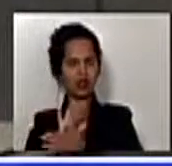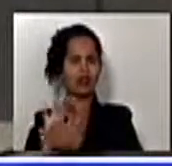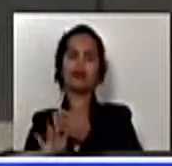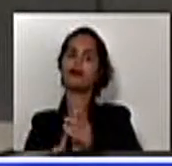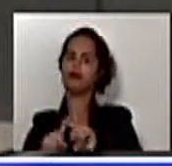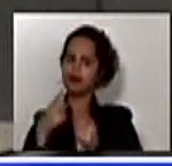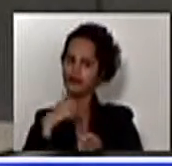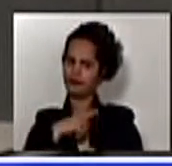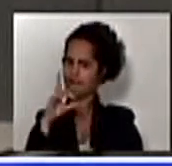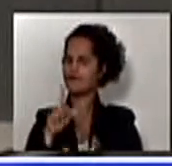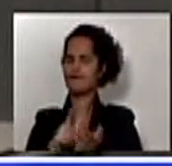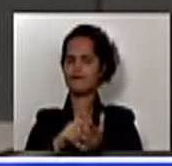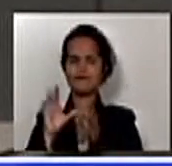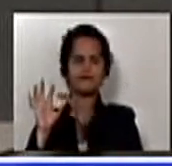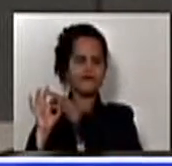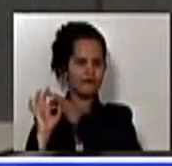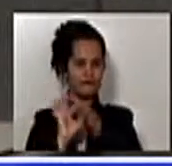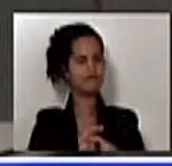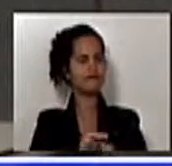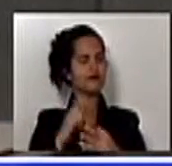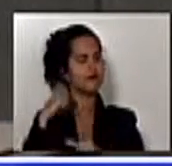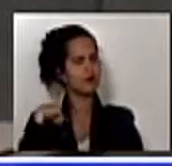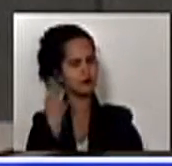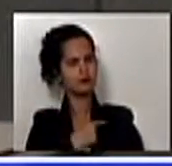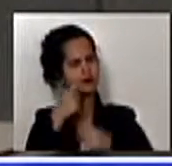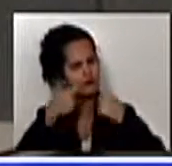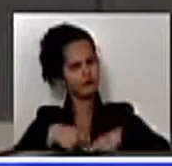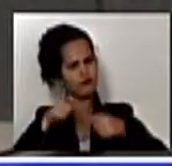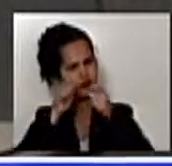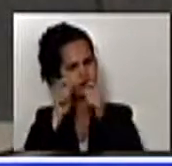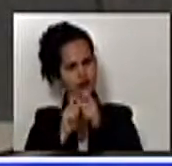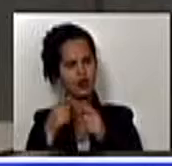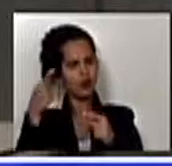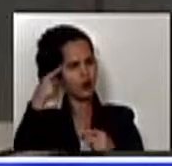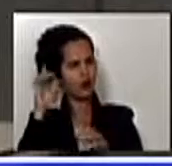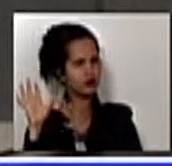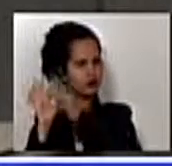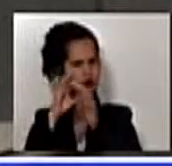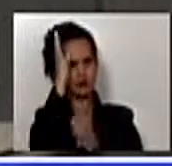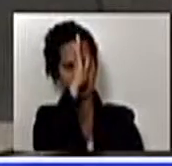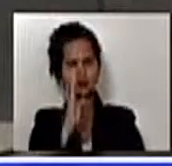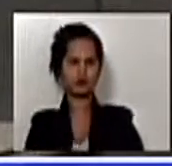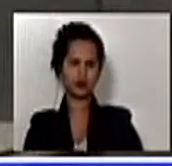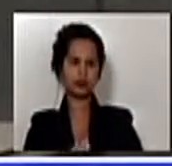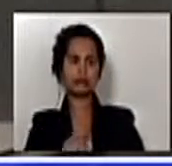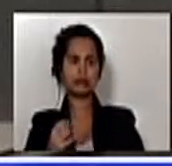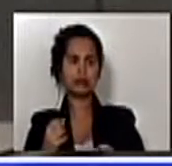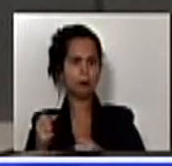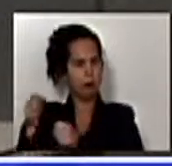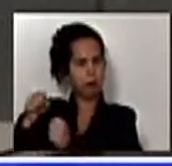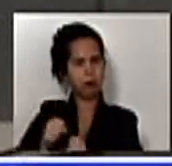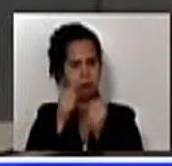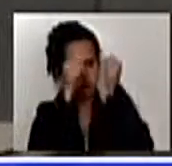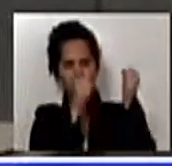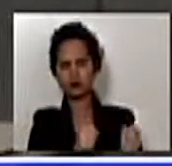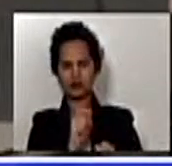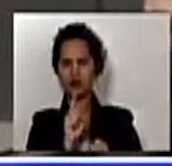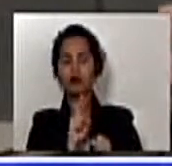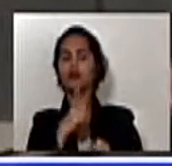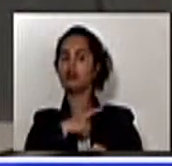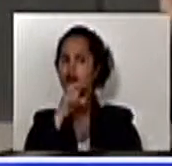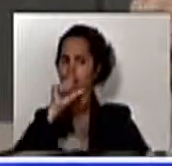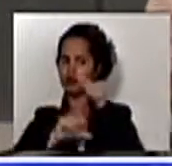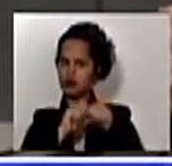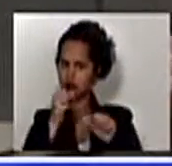classe política, nós temos que agir pensando no Brasil, não pensando no poder. O poder, ele é transitório. E